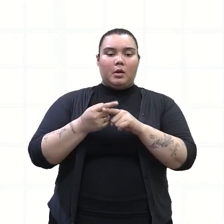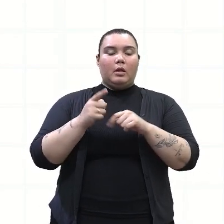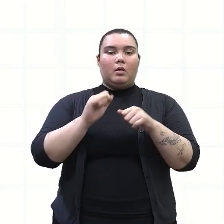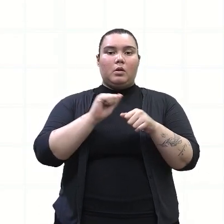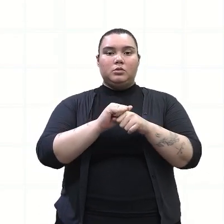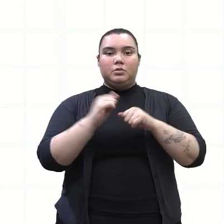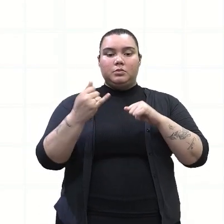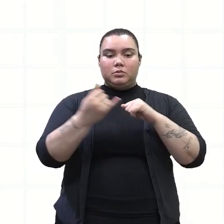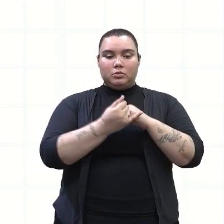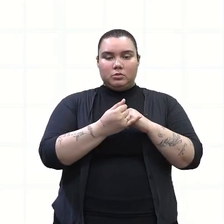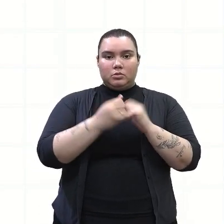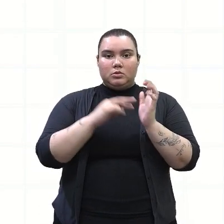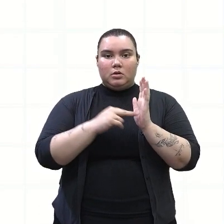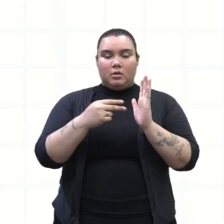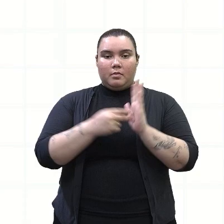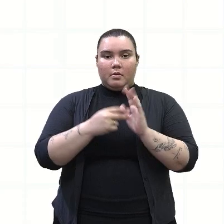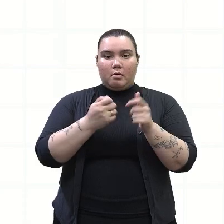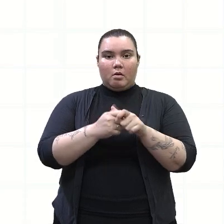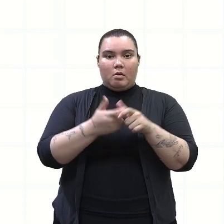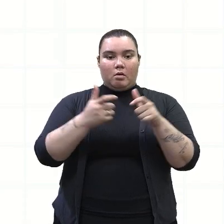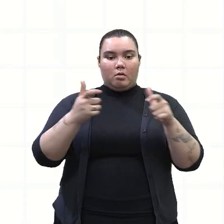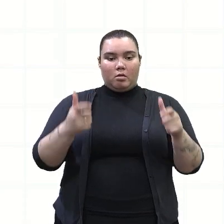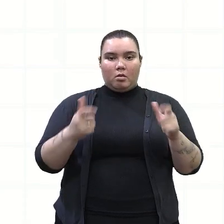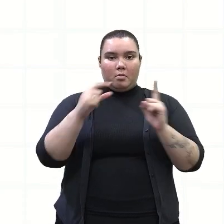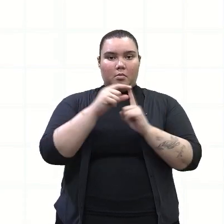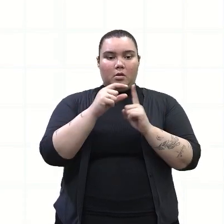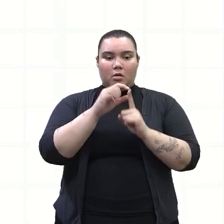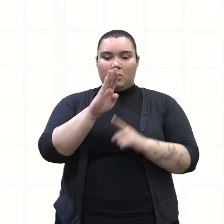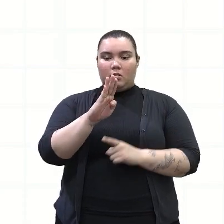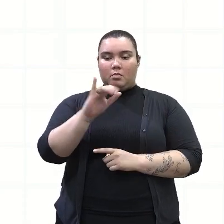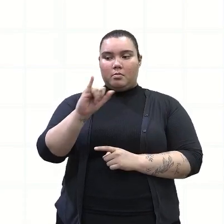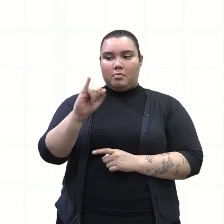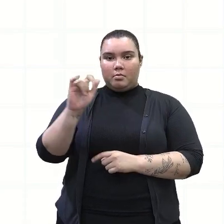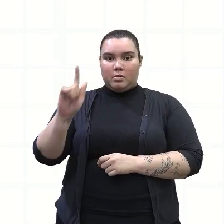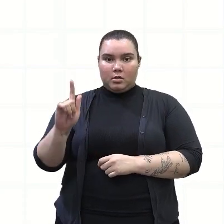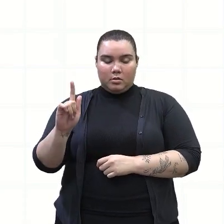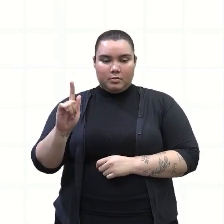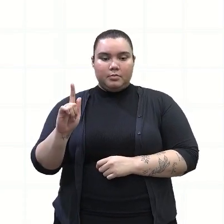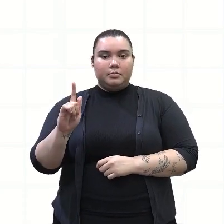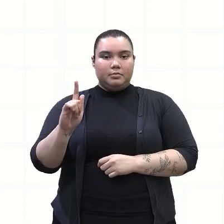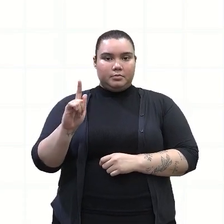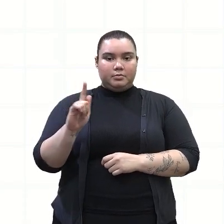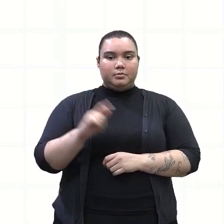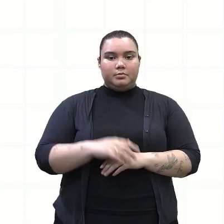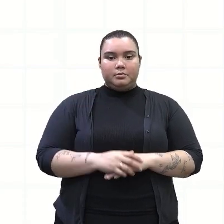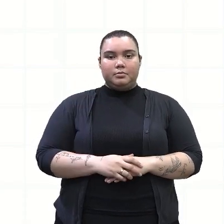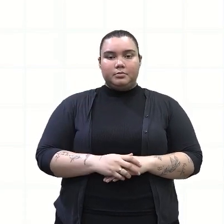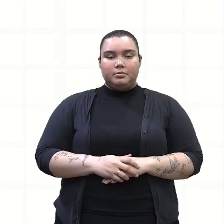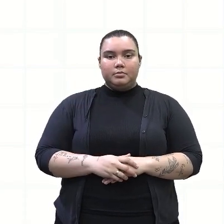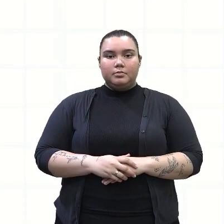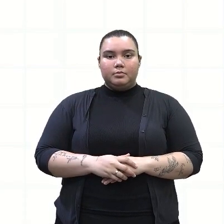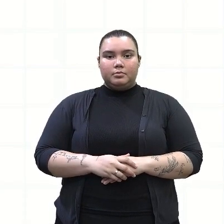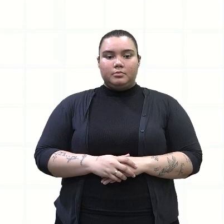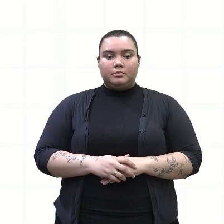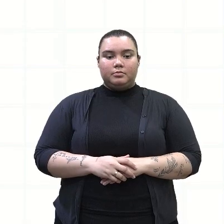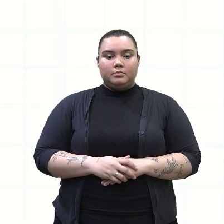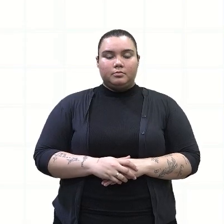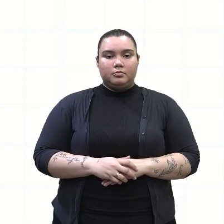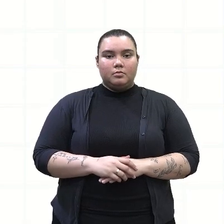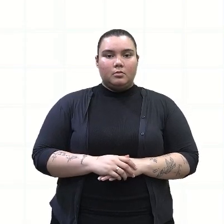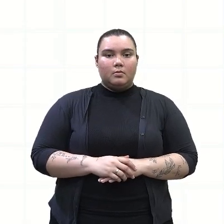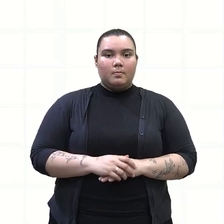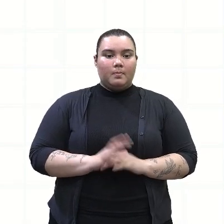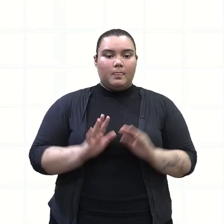adjetivo que significa grande, que é a palavra big. Grande, né? Um dos maiores, ok? Bom,